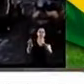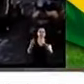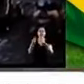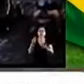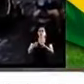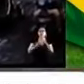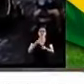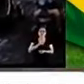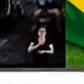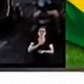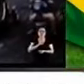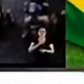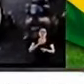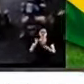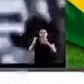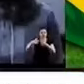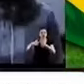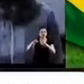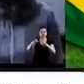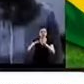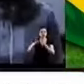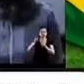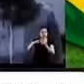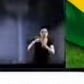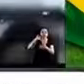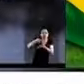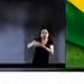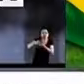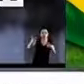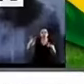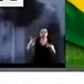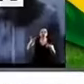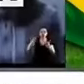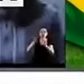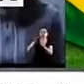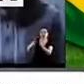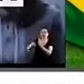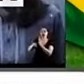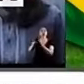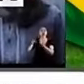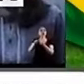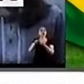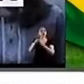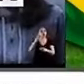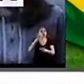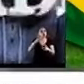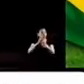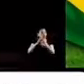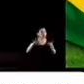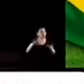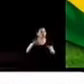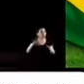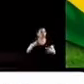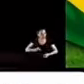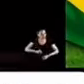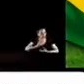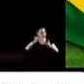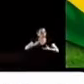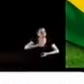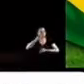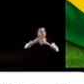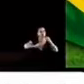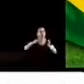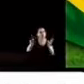seus filhos saírem de casa. O sistema quer tirar sua liberdade de expressão. O sistema